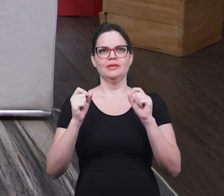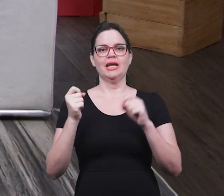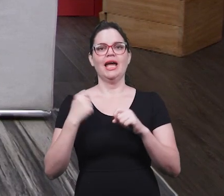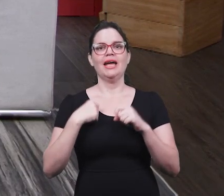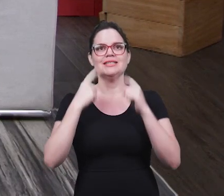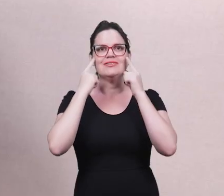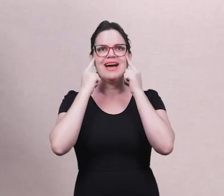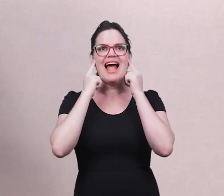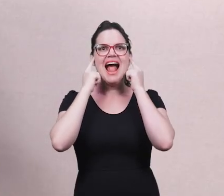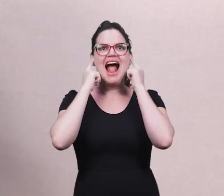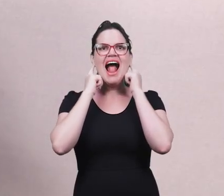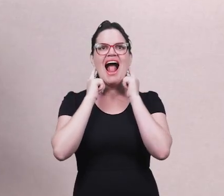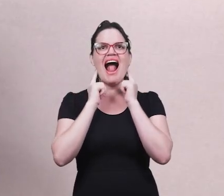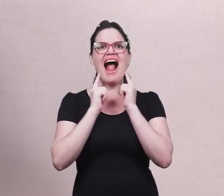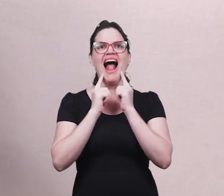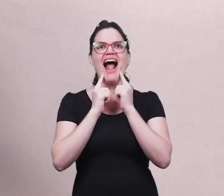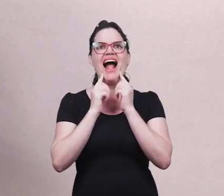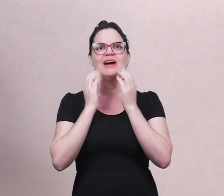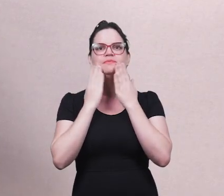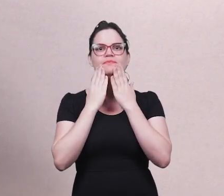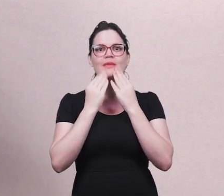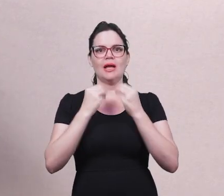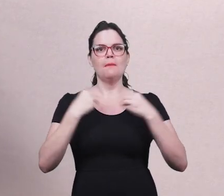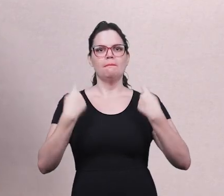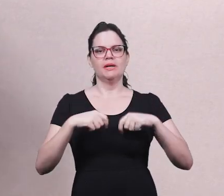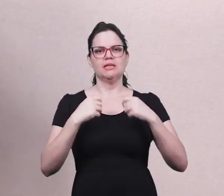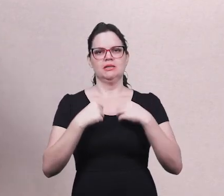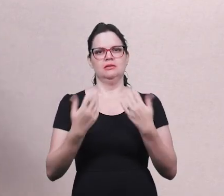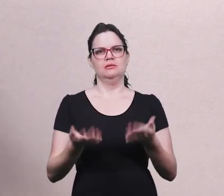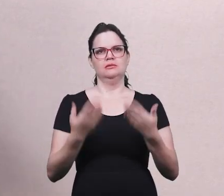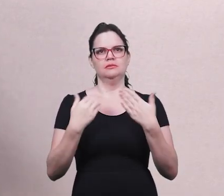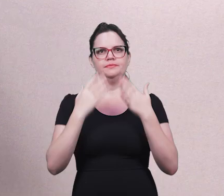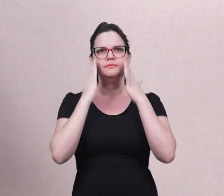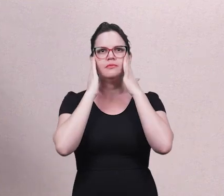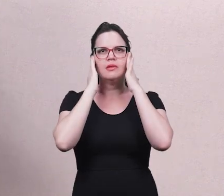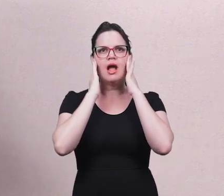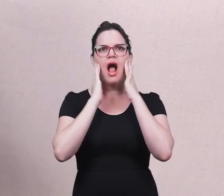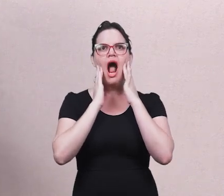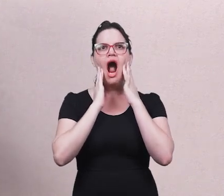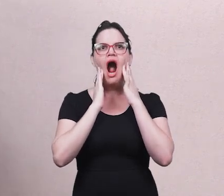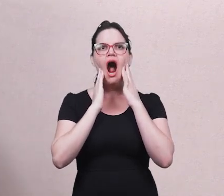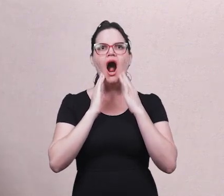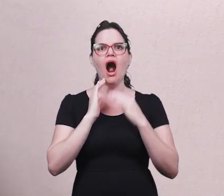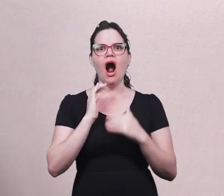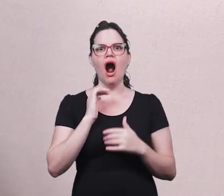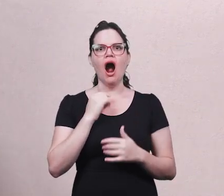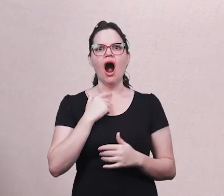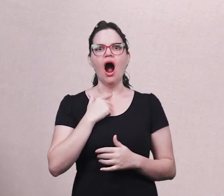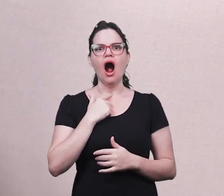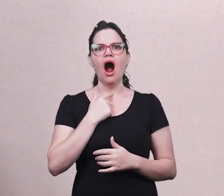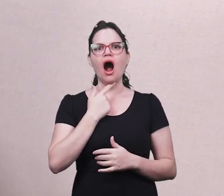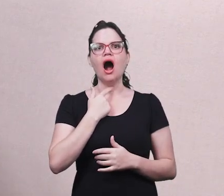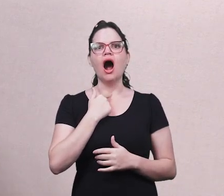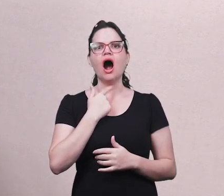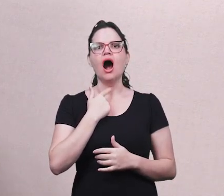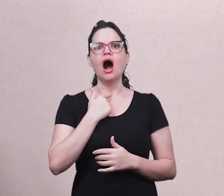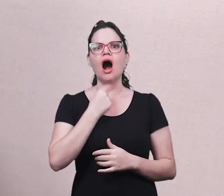vai abrir aqui a sua boca, vai deixar a mandíbula bem relaxada e vai produzir esse som.